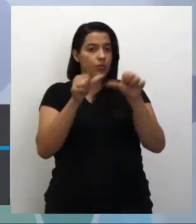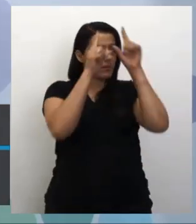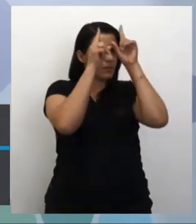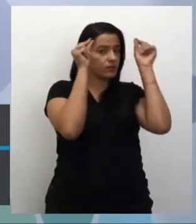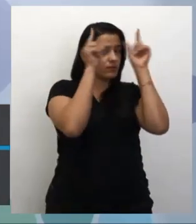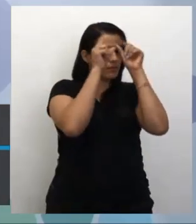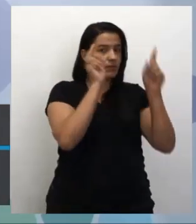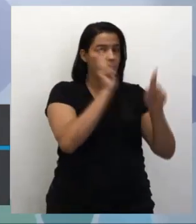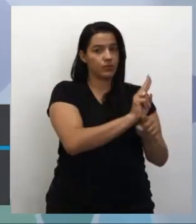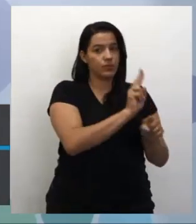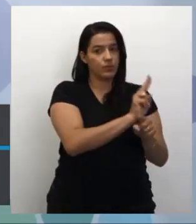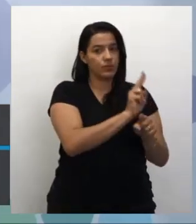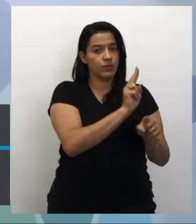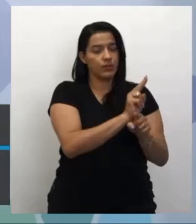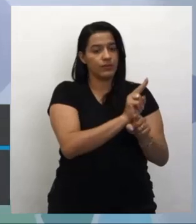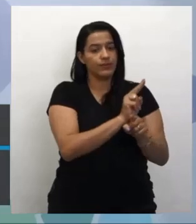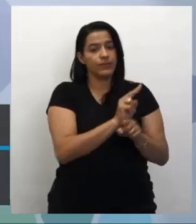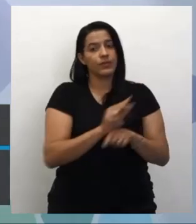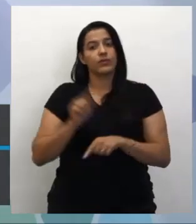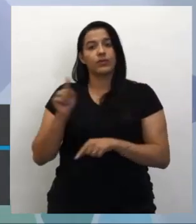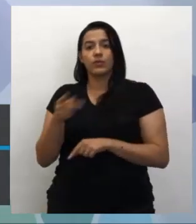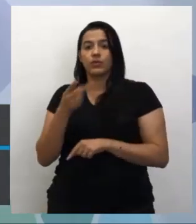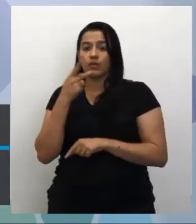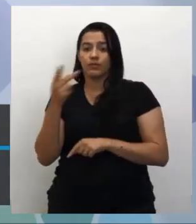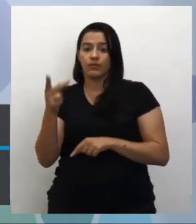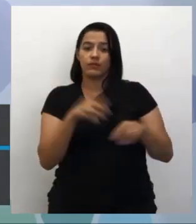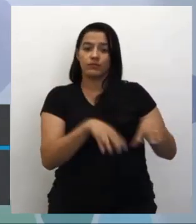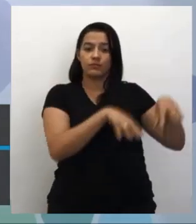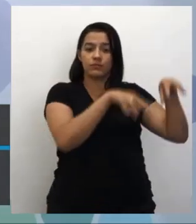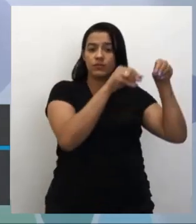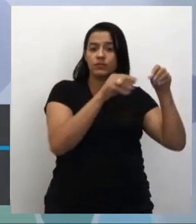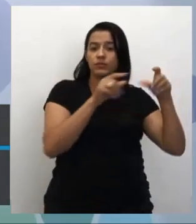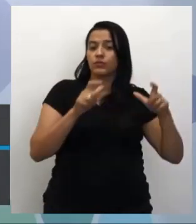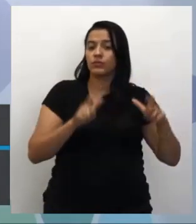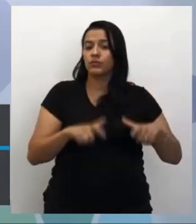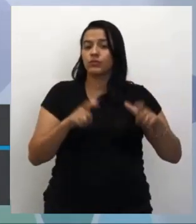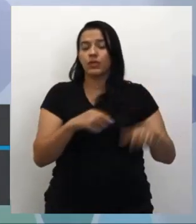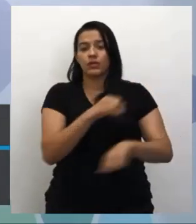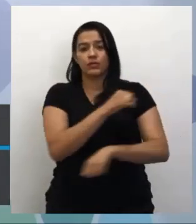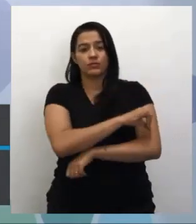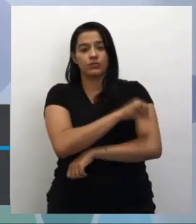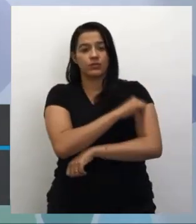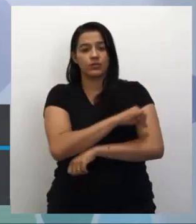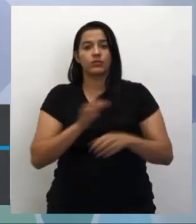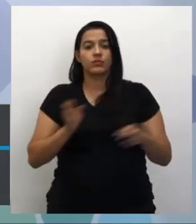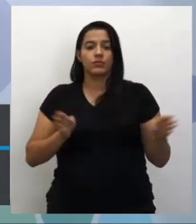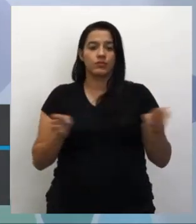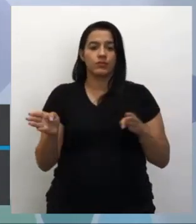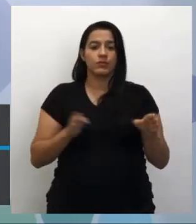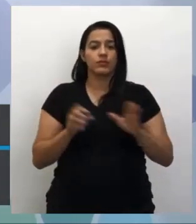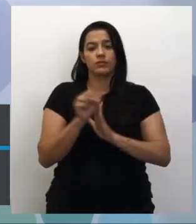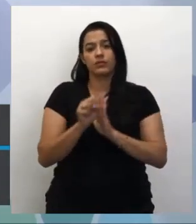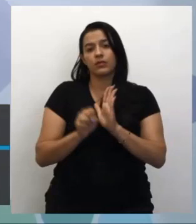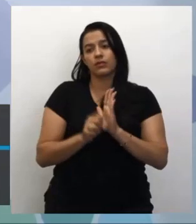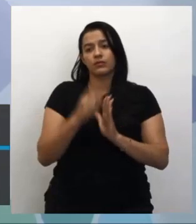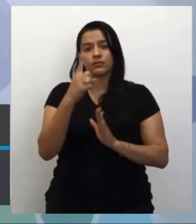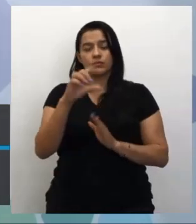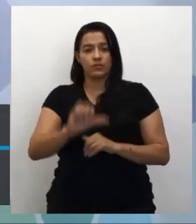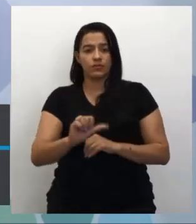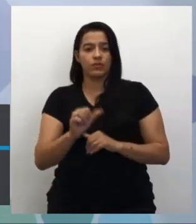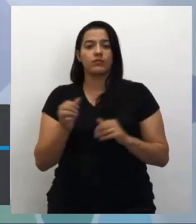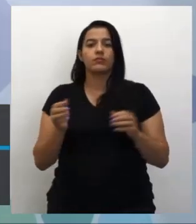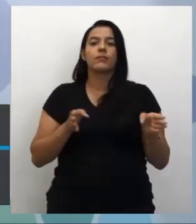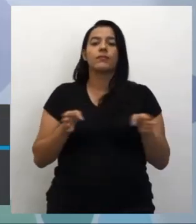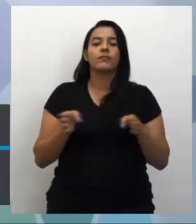Bom, para ele falar da corte, o espaço era o Rio de Janeiro, né? O Rio de Janeiro, a época do século XIX, né? O período do